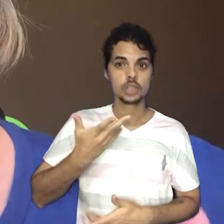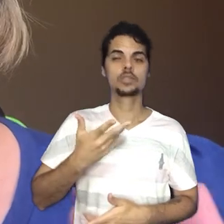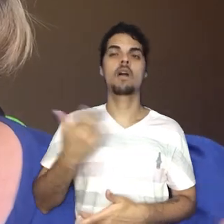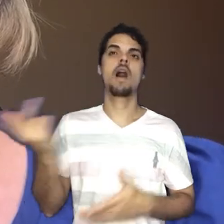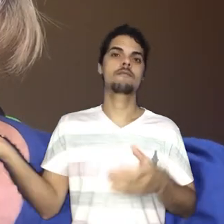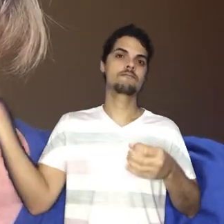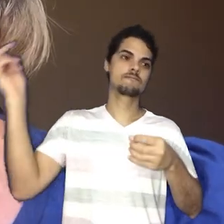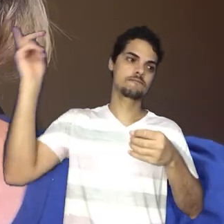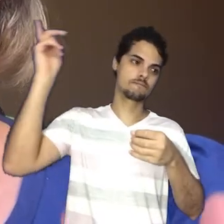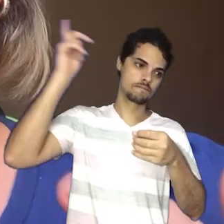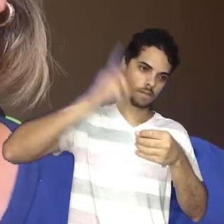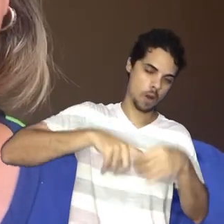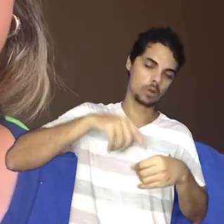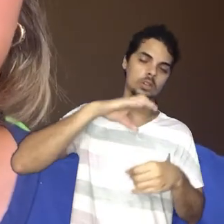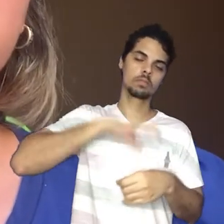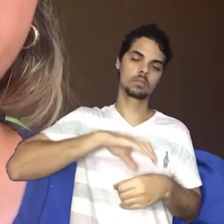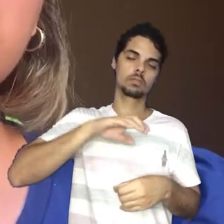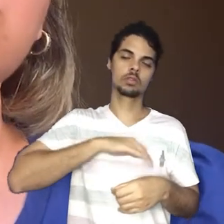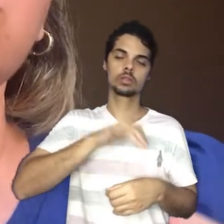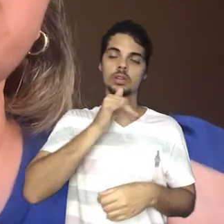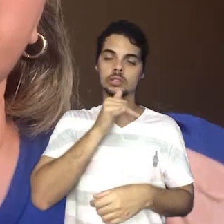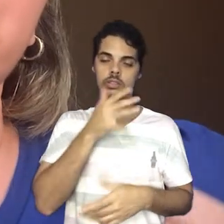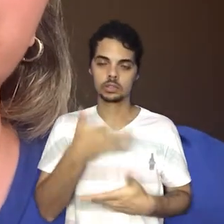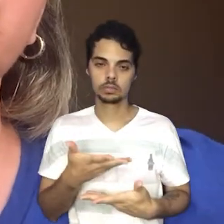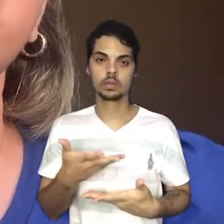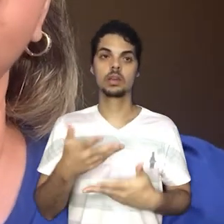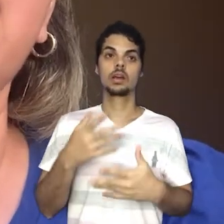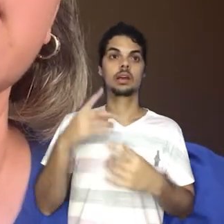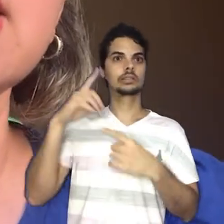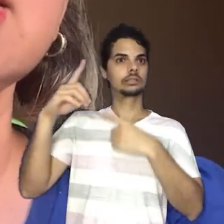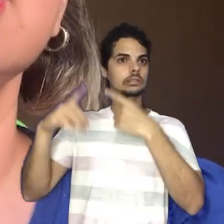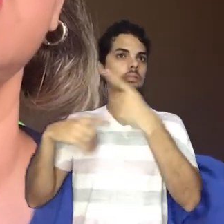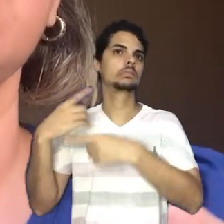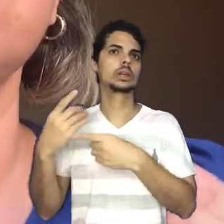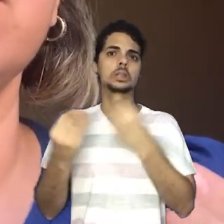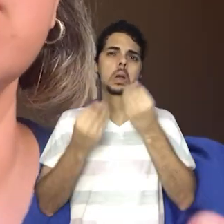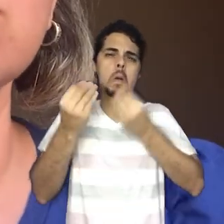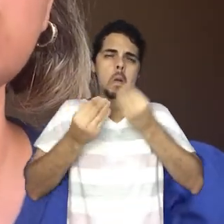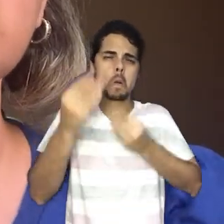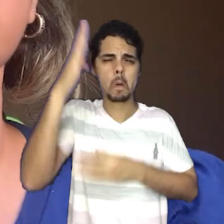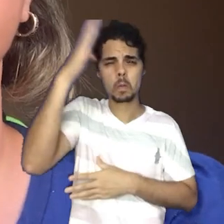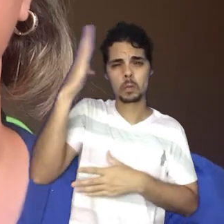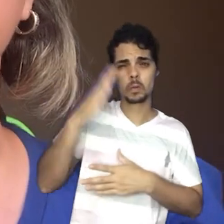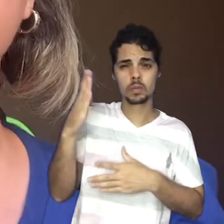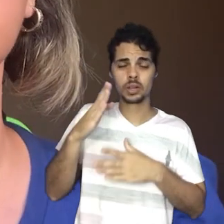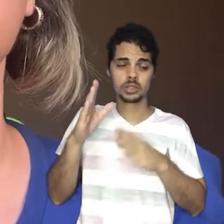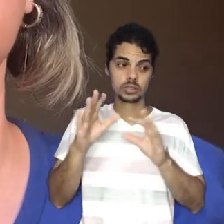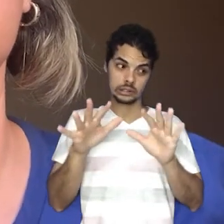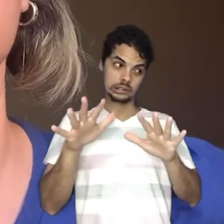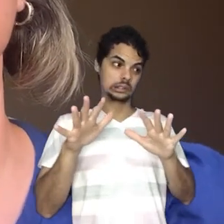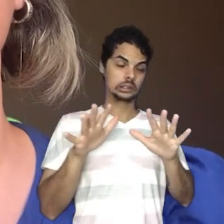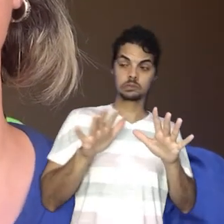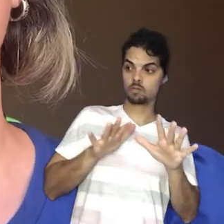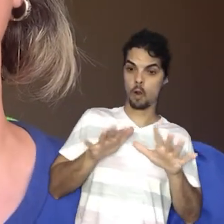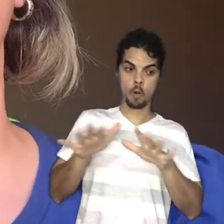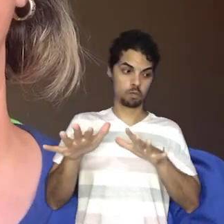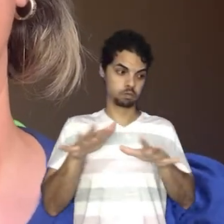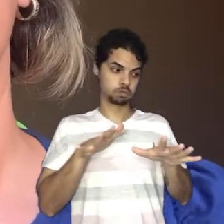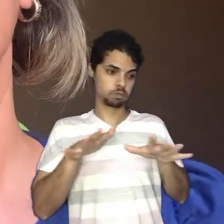a situação do Brasil economicamente vai levando, né,